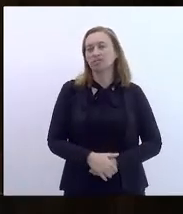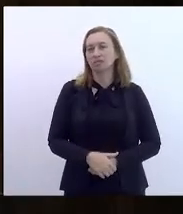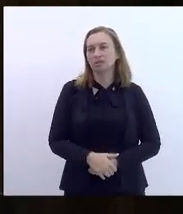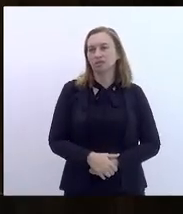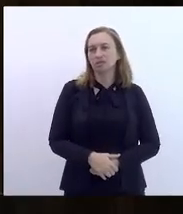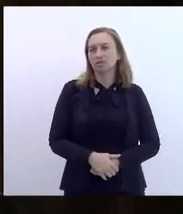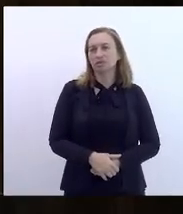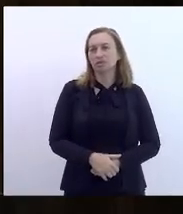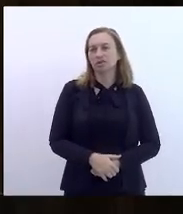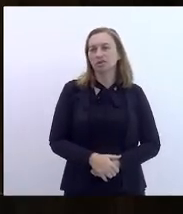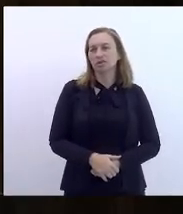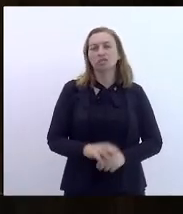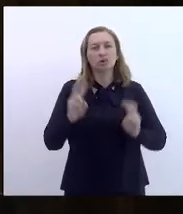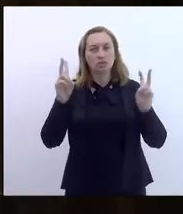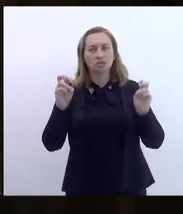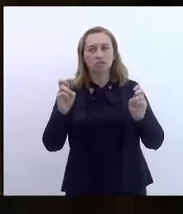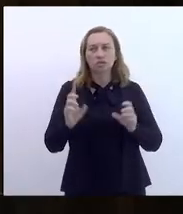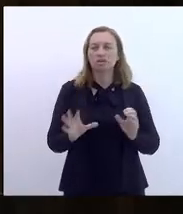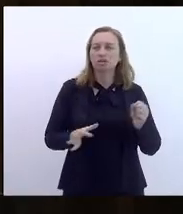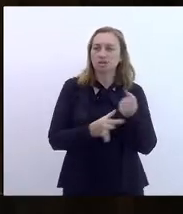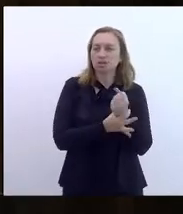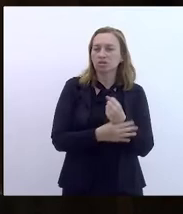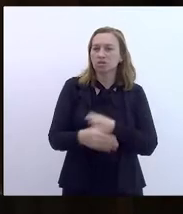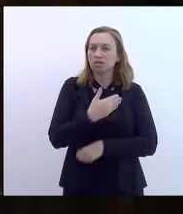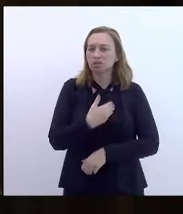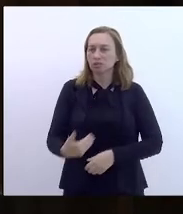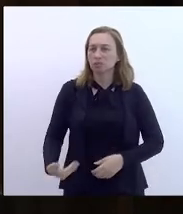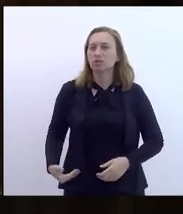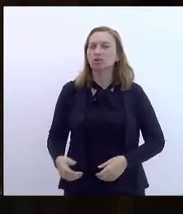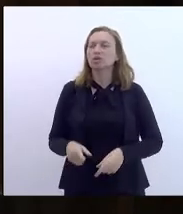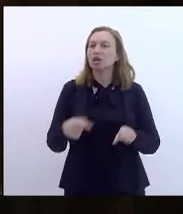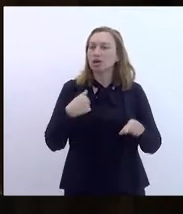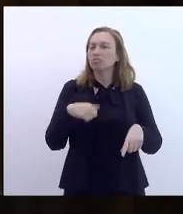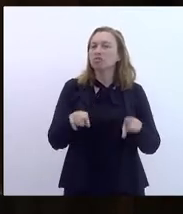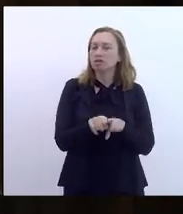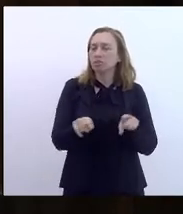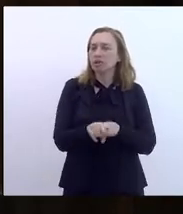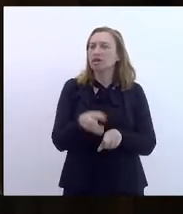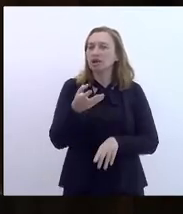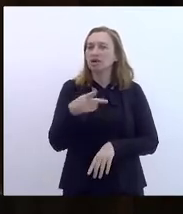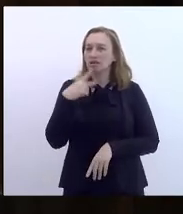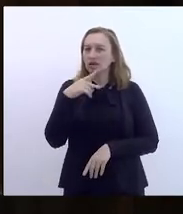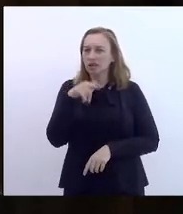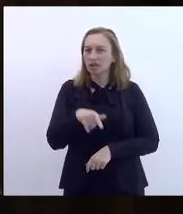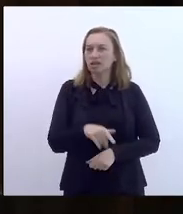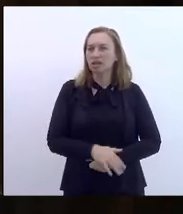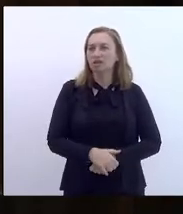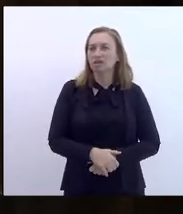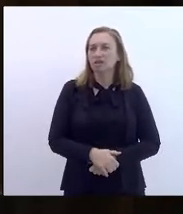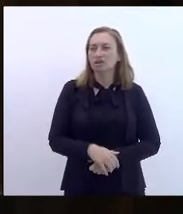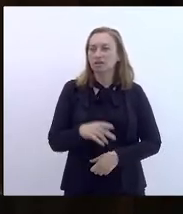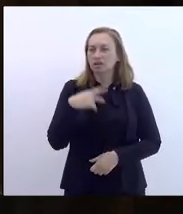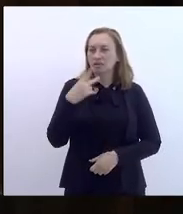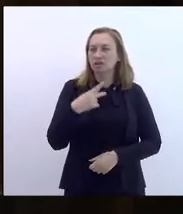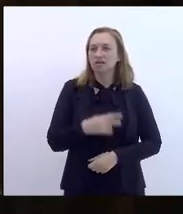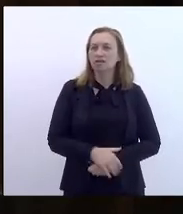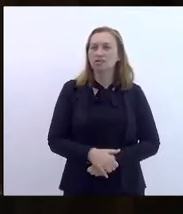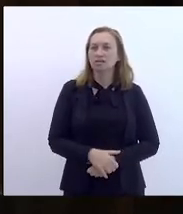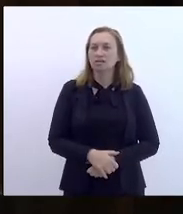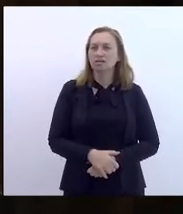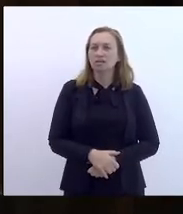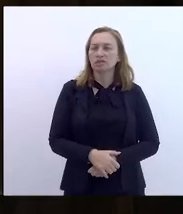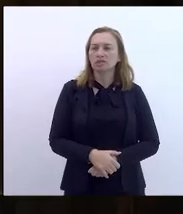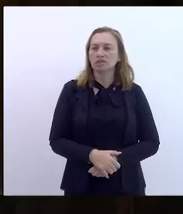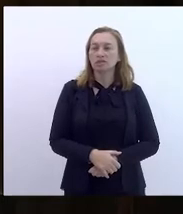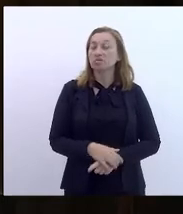sobre a questão da Segurança Pública e eu também queria trazer aqui essa palavra